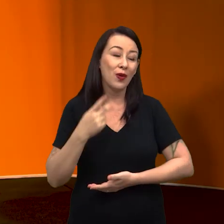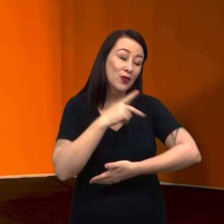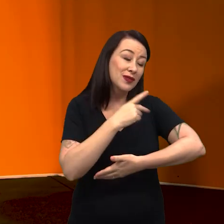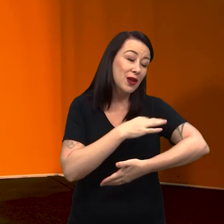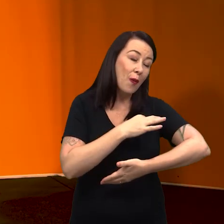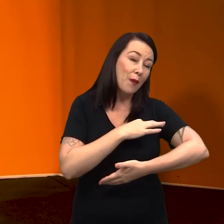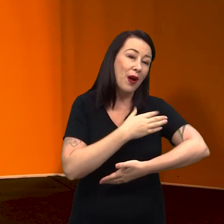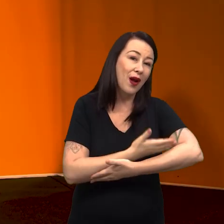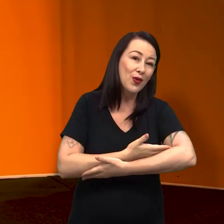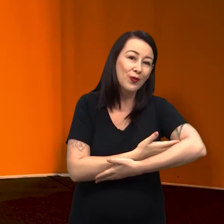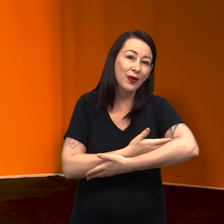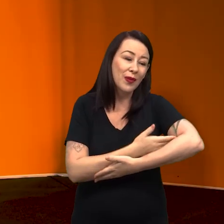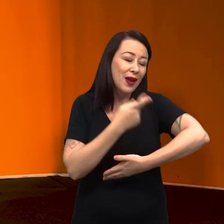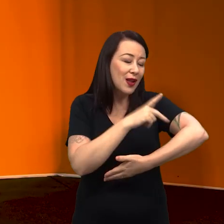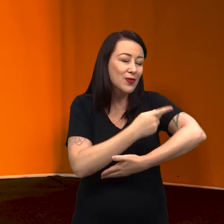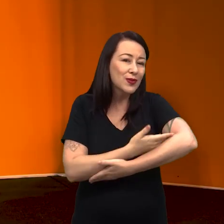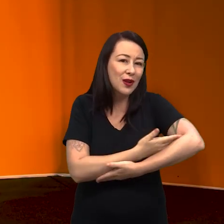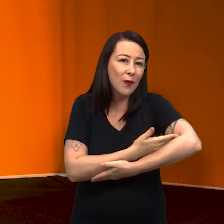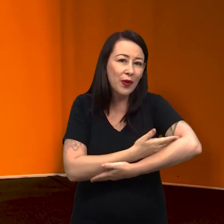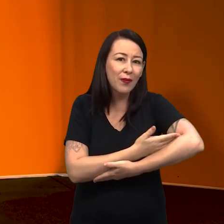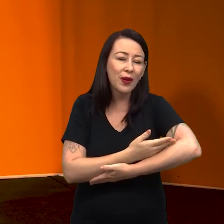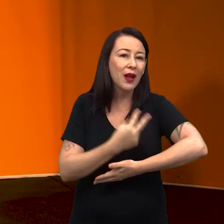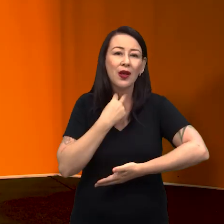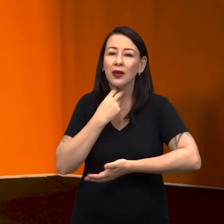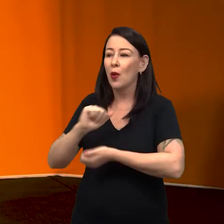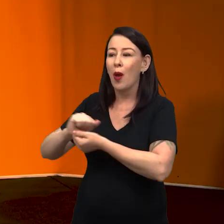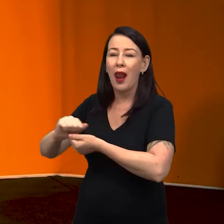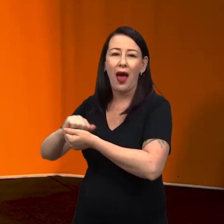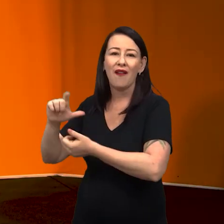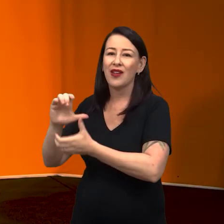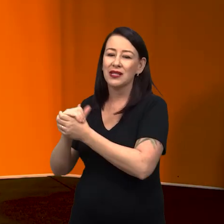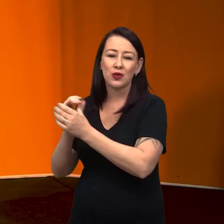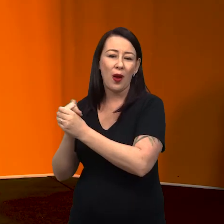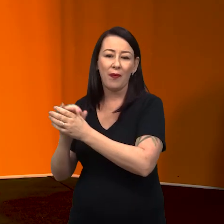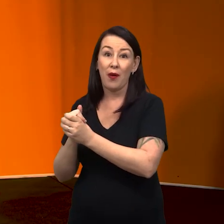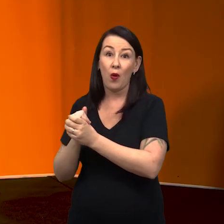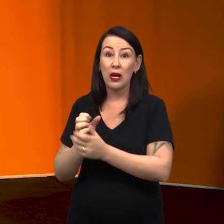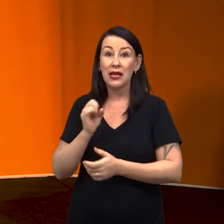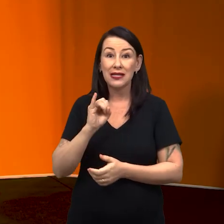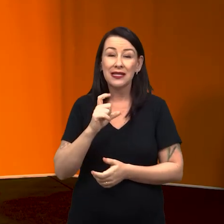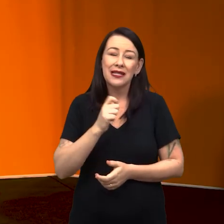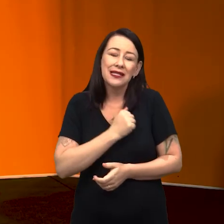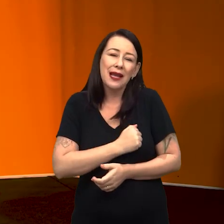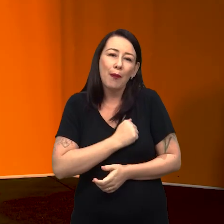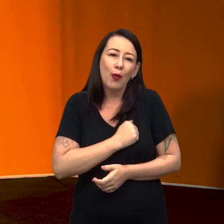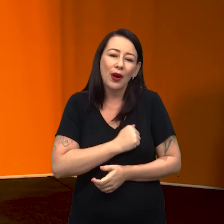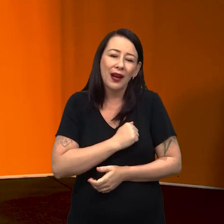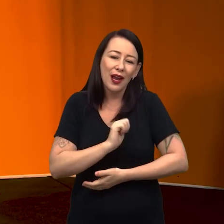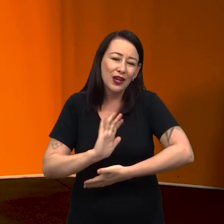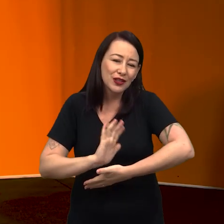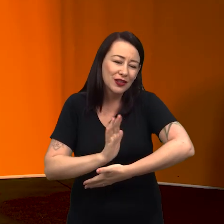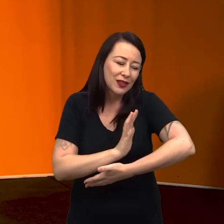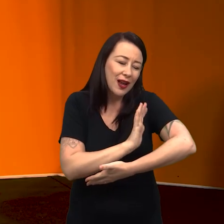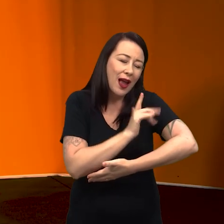desse menino não se lava com sabão, se lavar com sabonete. Água do meu